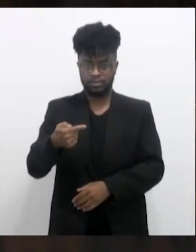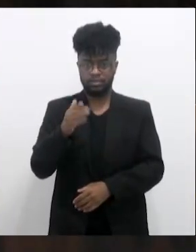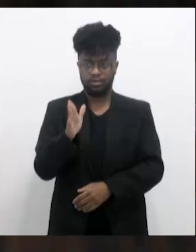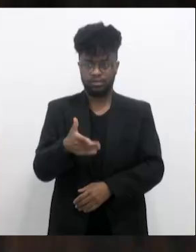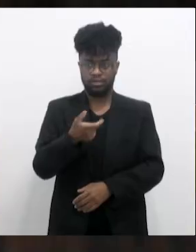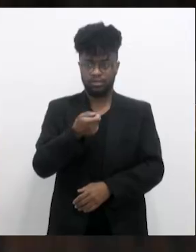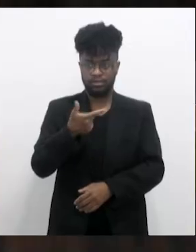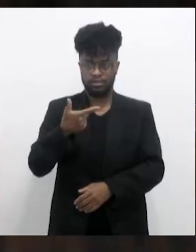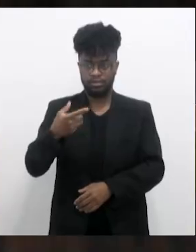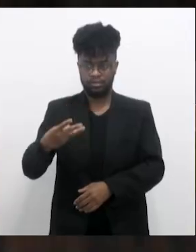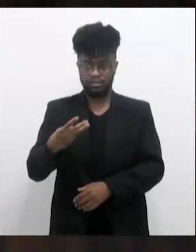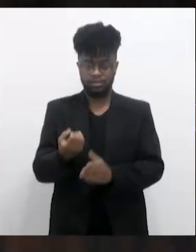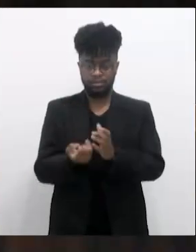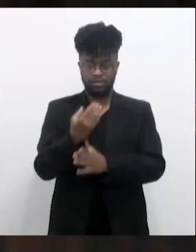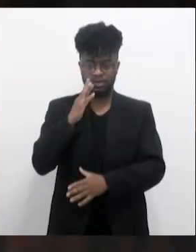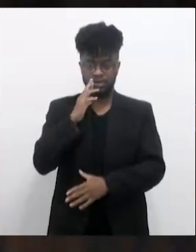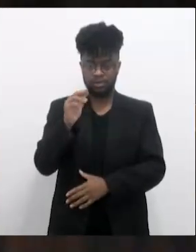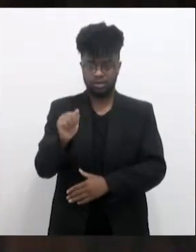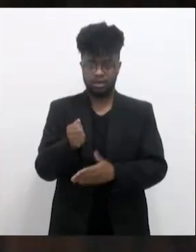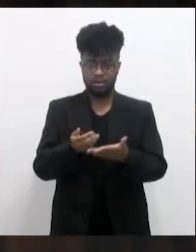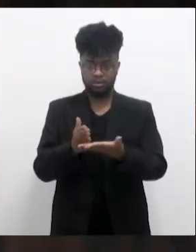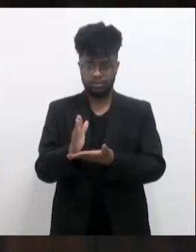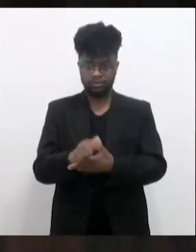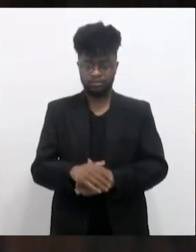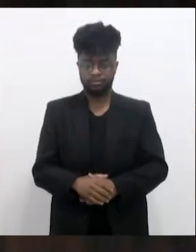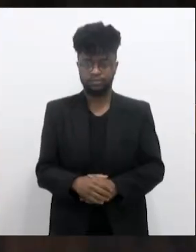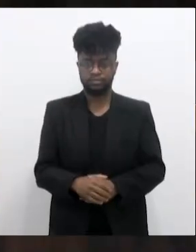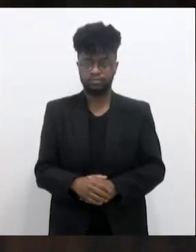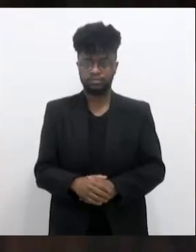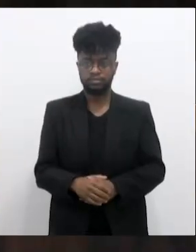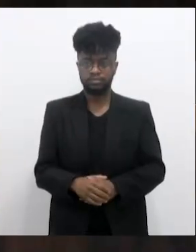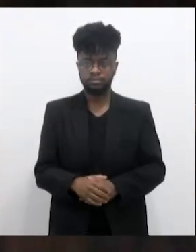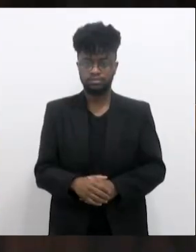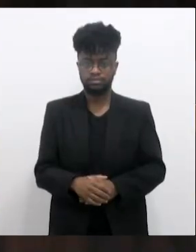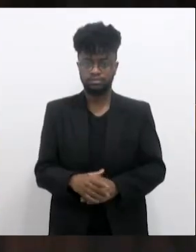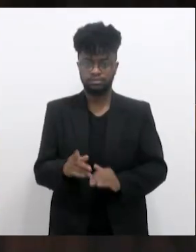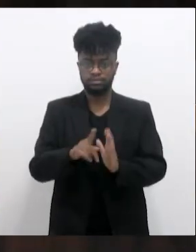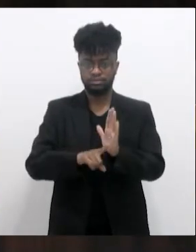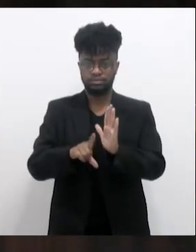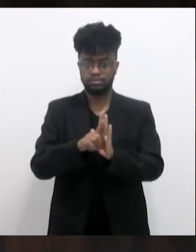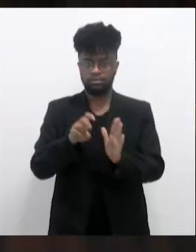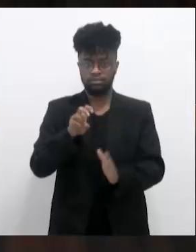887/2023, deputado Rodrigo Amorim, aprovado. Projeto de lei